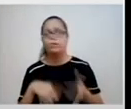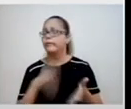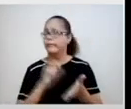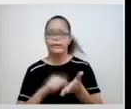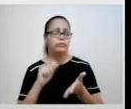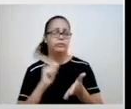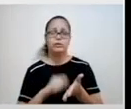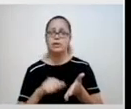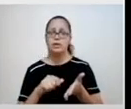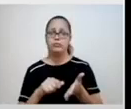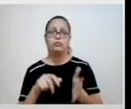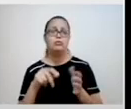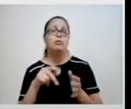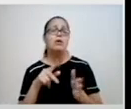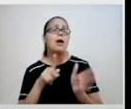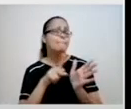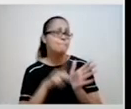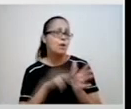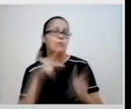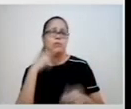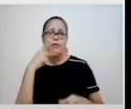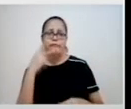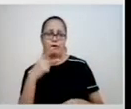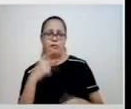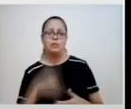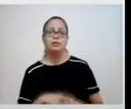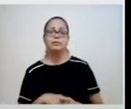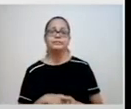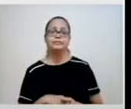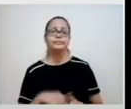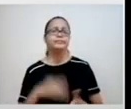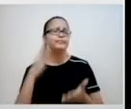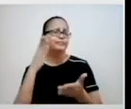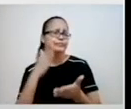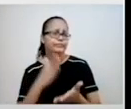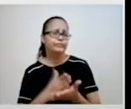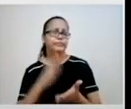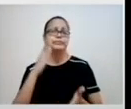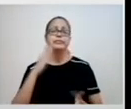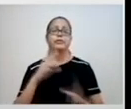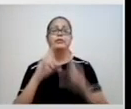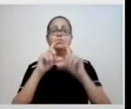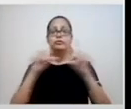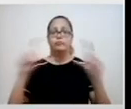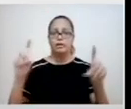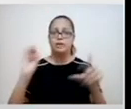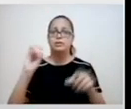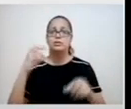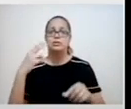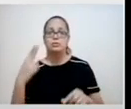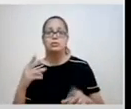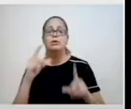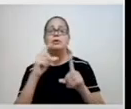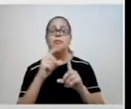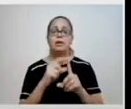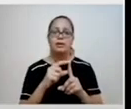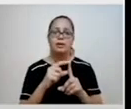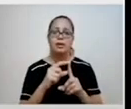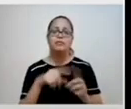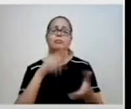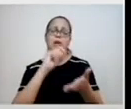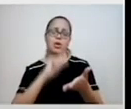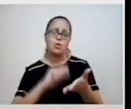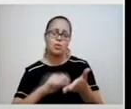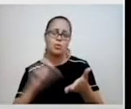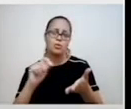escrevam, tá? Próprio da fala. Interrupção de frases e palavras para corrigir o rumo do que você vai dizer. Então,